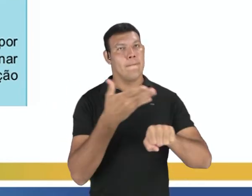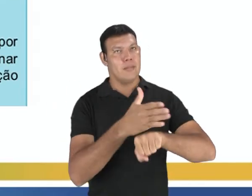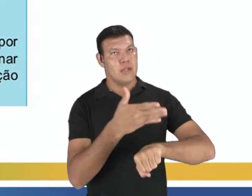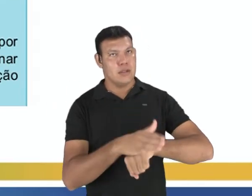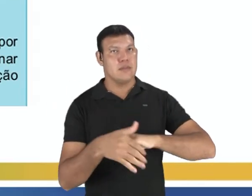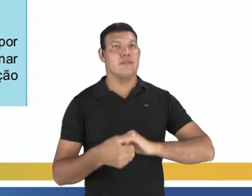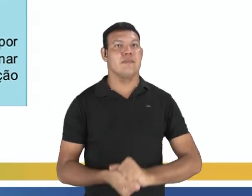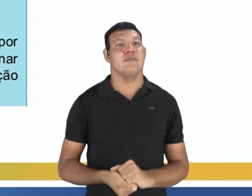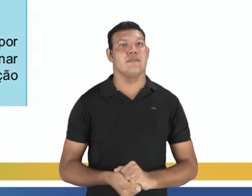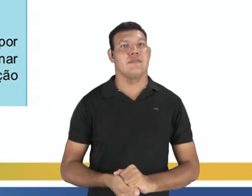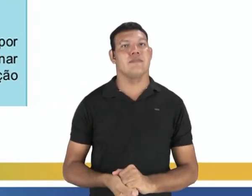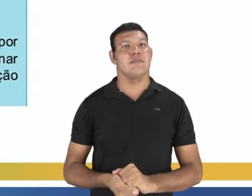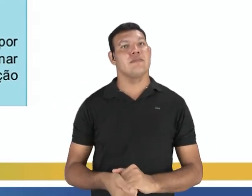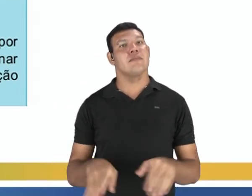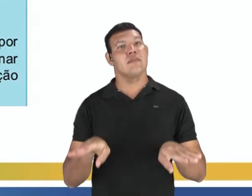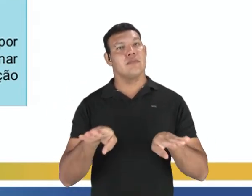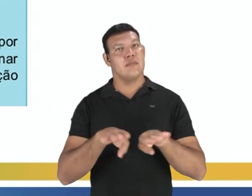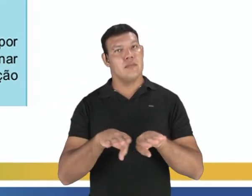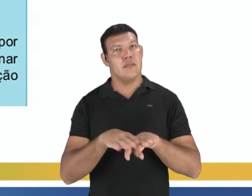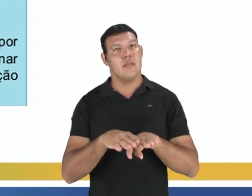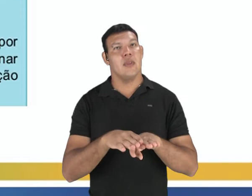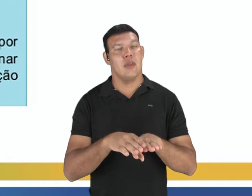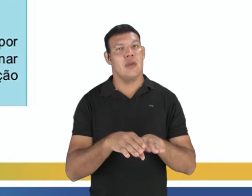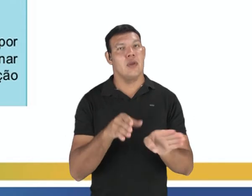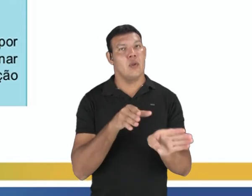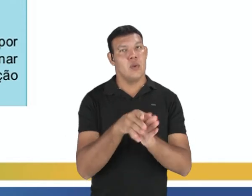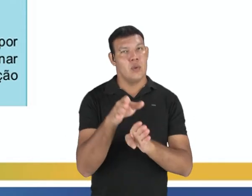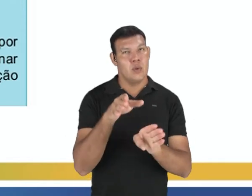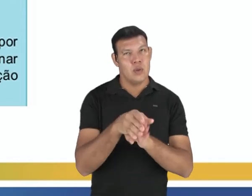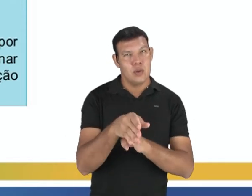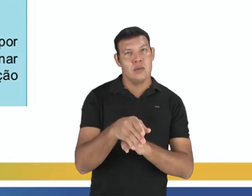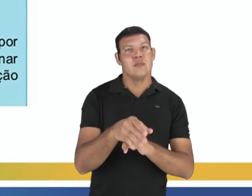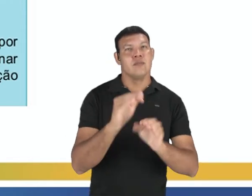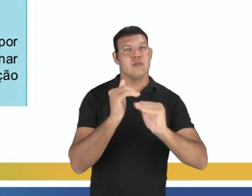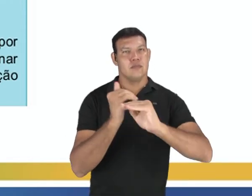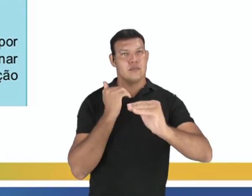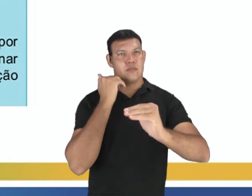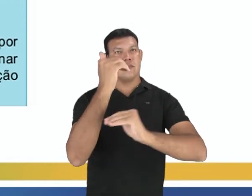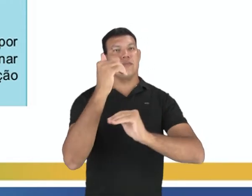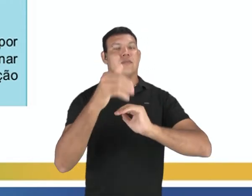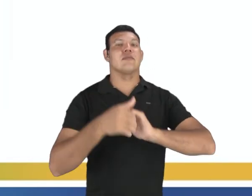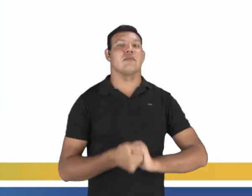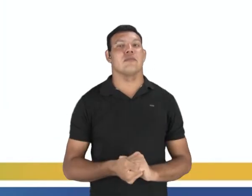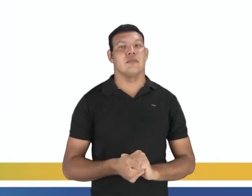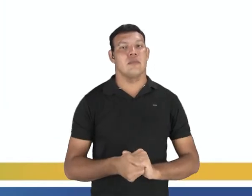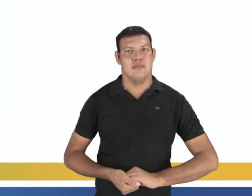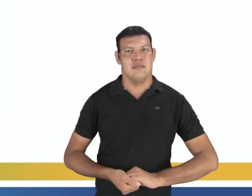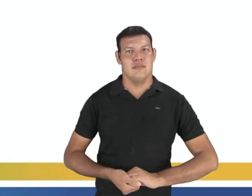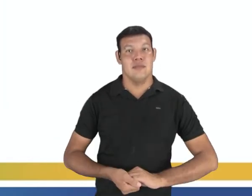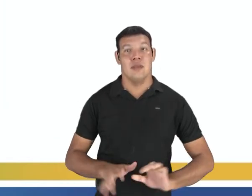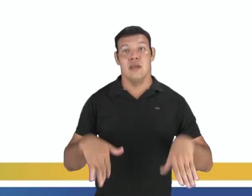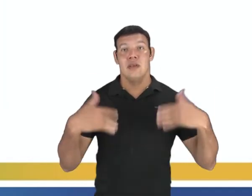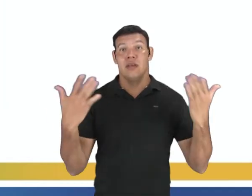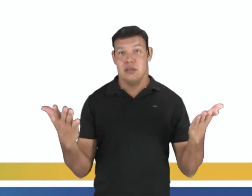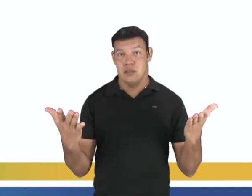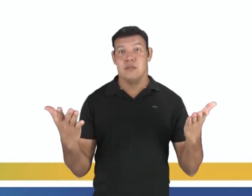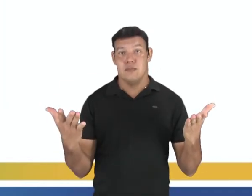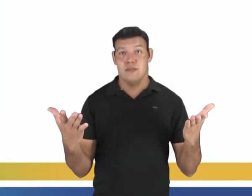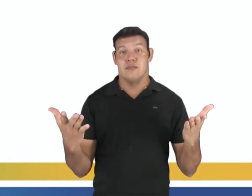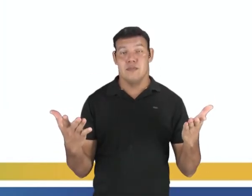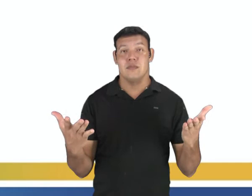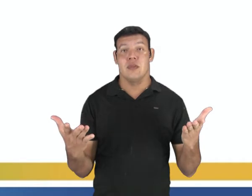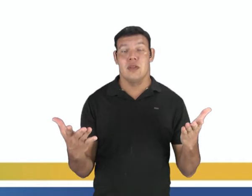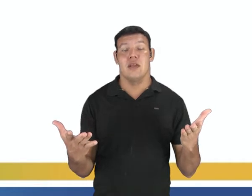mais uma questão aí das assembleias que eram o Conselho Bulé, né? Que era formado aí por essas pessoas, tá? Que eram sorteadas. Pessoal, e vamos então